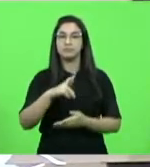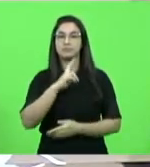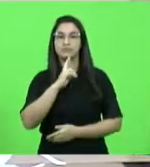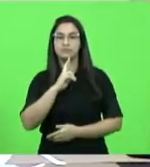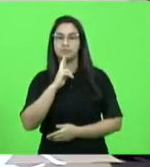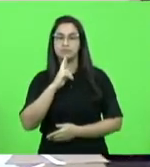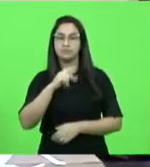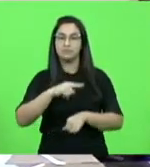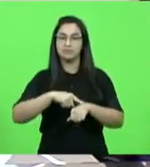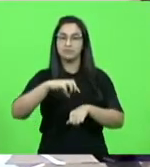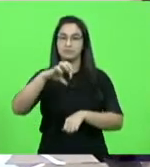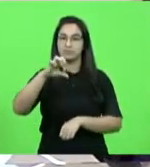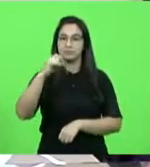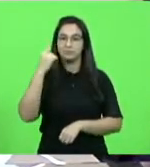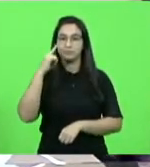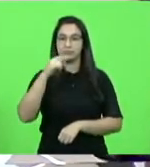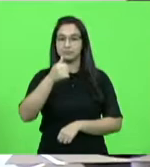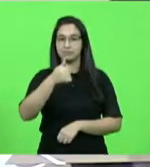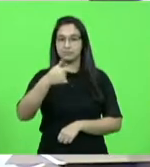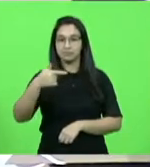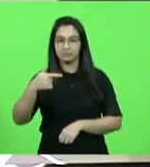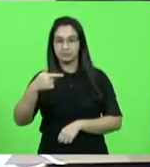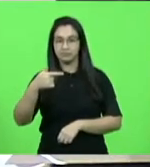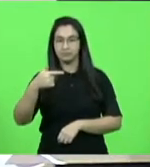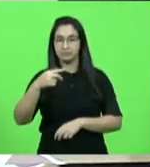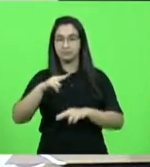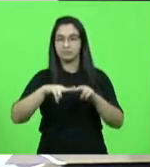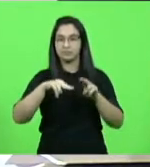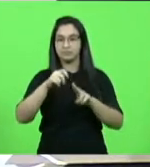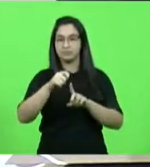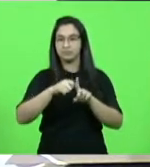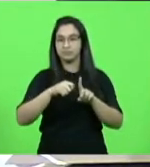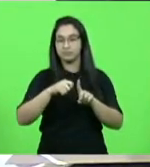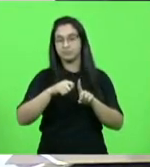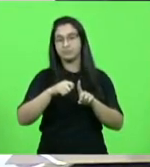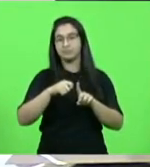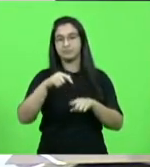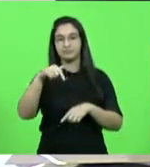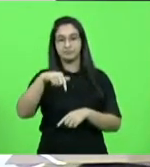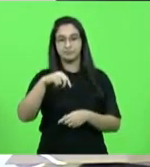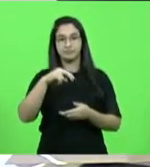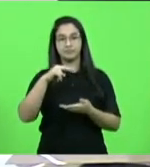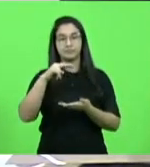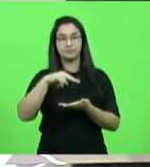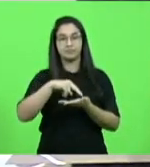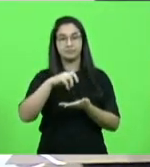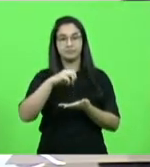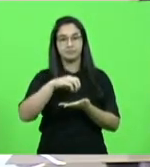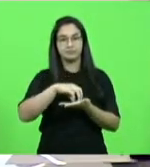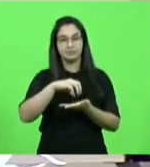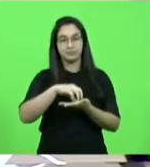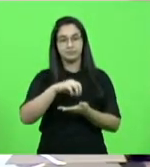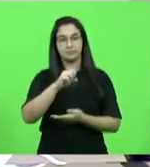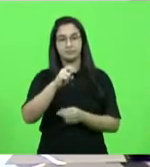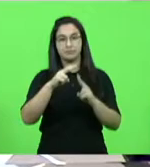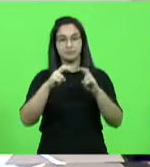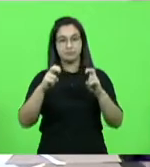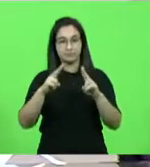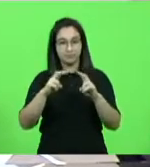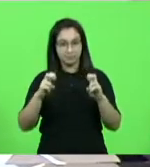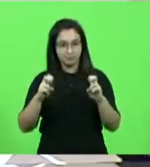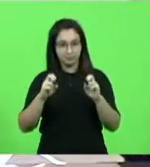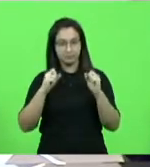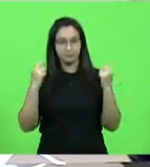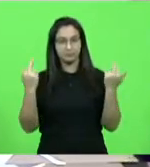dia 17 do mês de junho de 2021, nesta cidade de Florianópolis, capital do Estado, reuniu-se a Assembleia Legislativa em